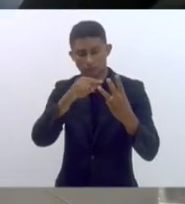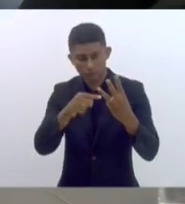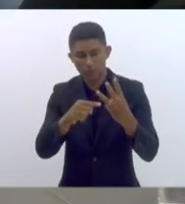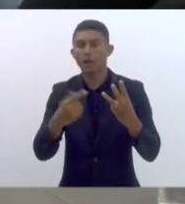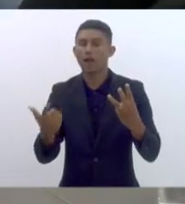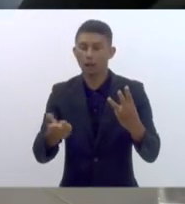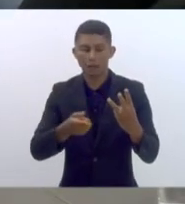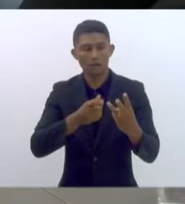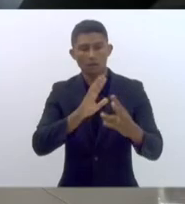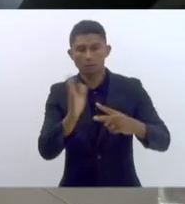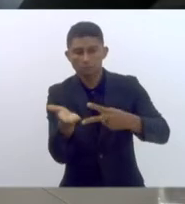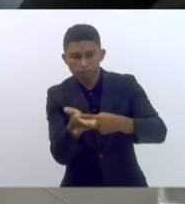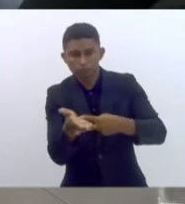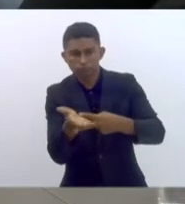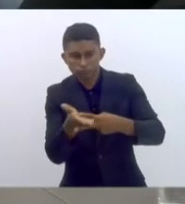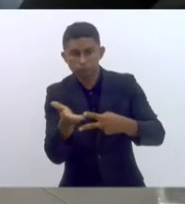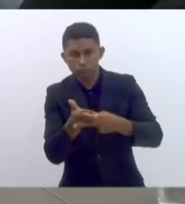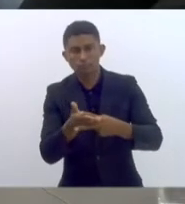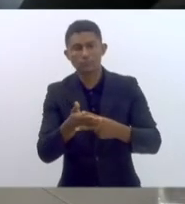da assinatura lá de...